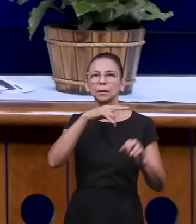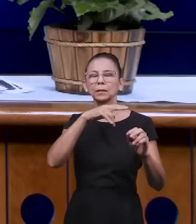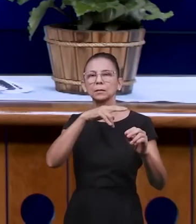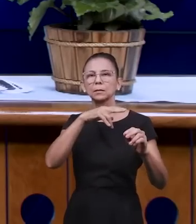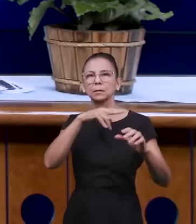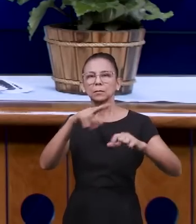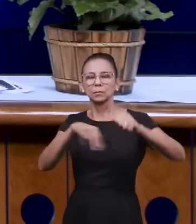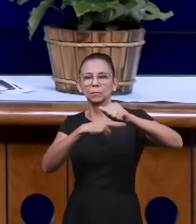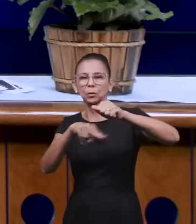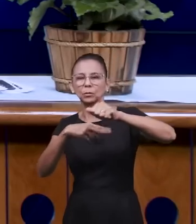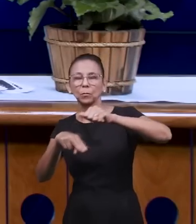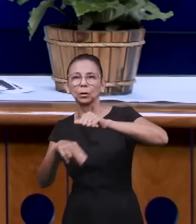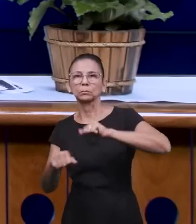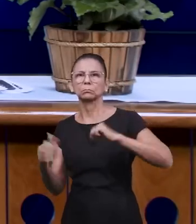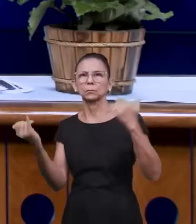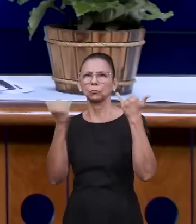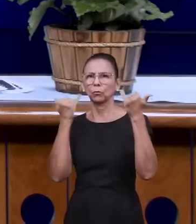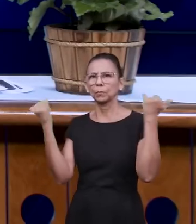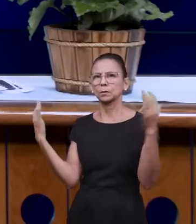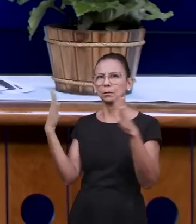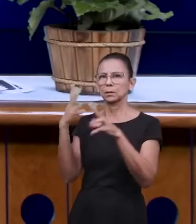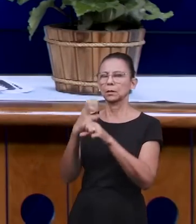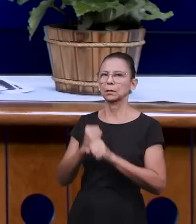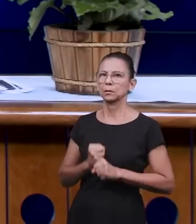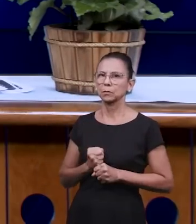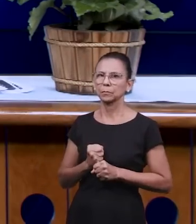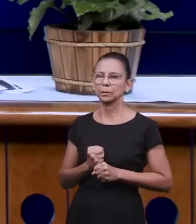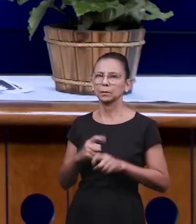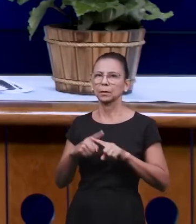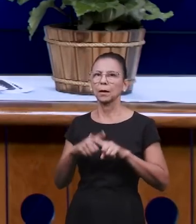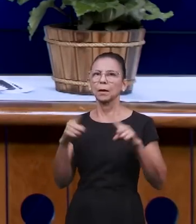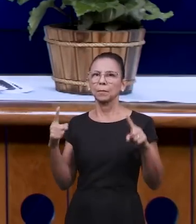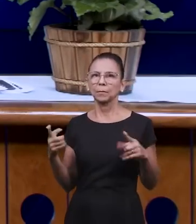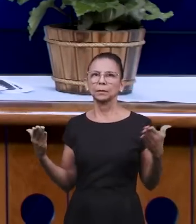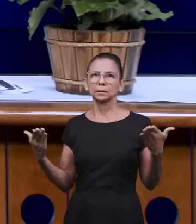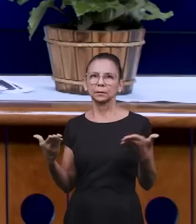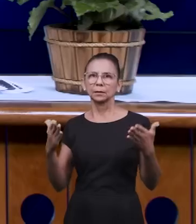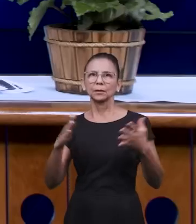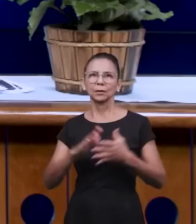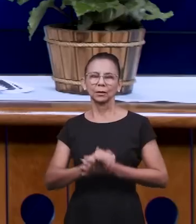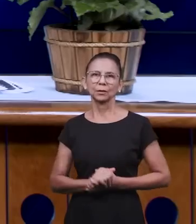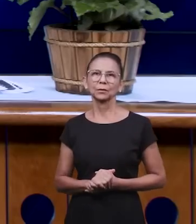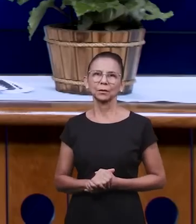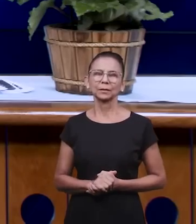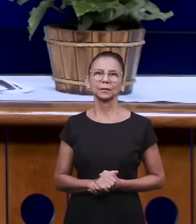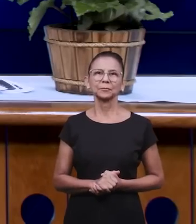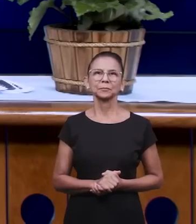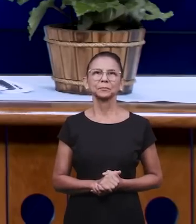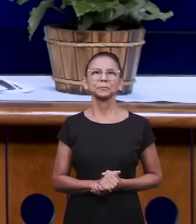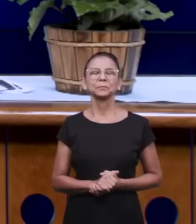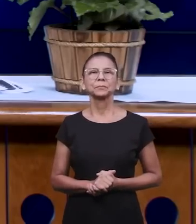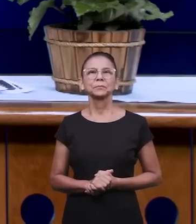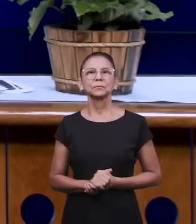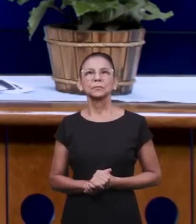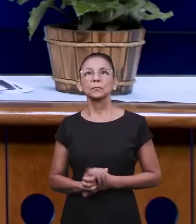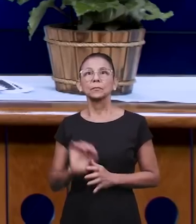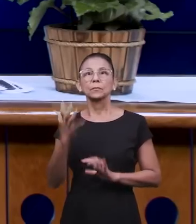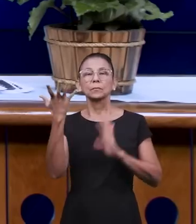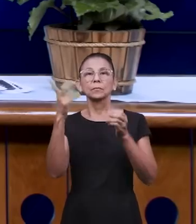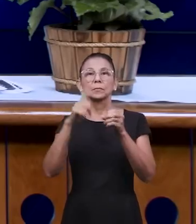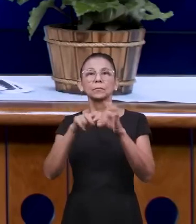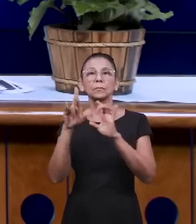ONU, criando e estabelecendo e formalizando a terra de Israel. Procuraram entrar em Jerusalém e